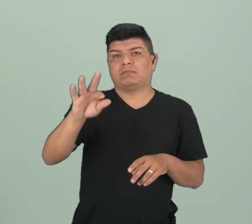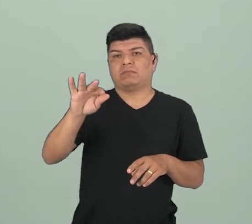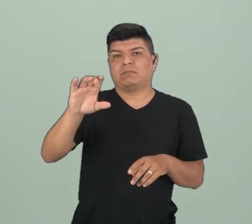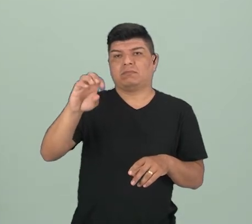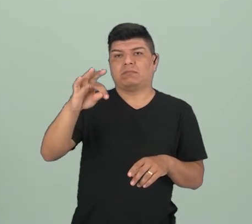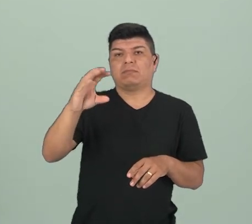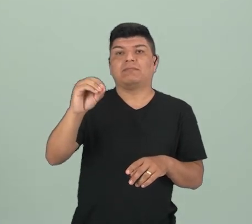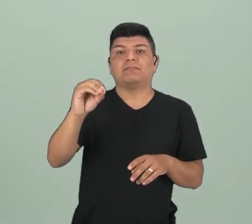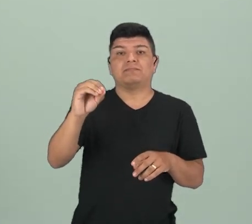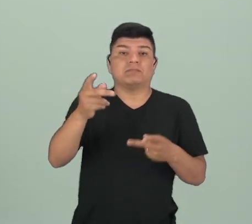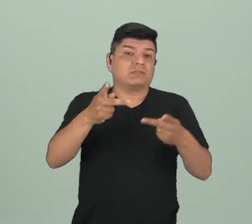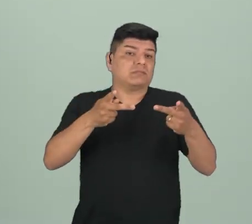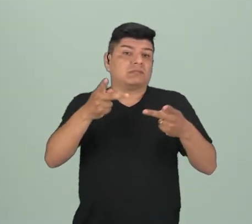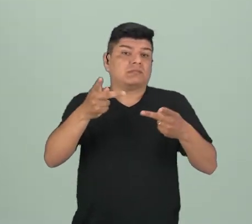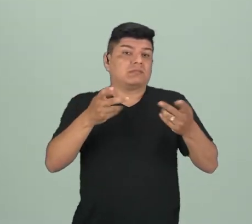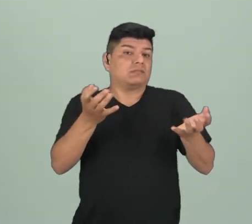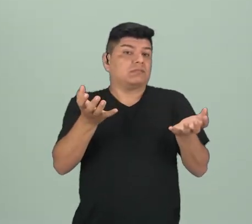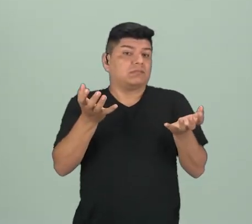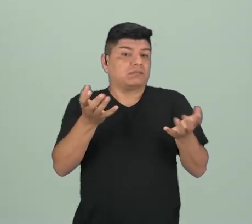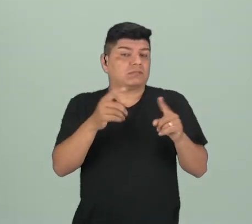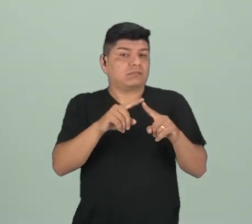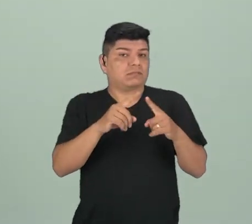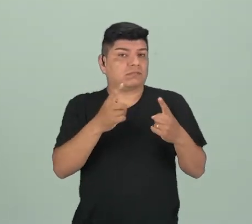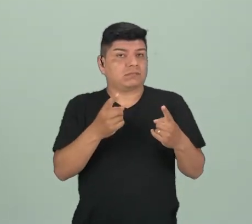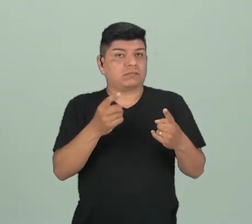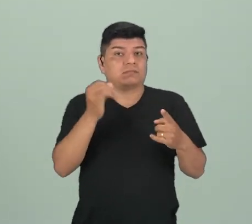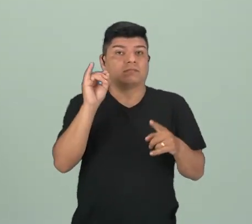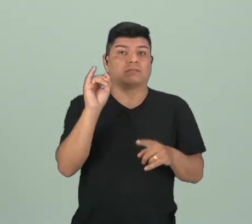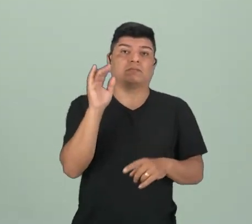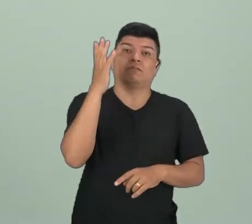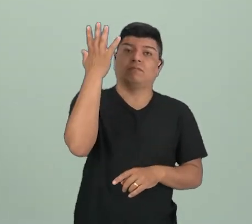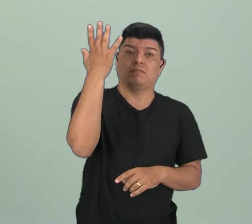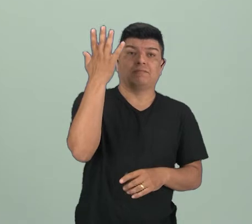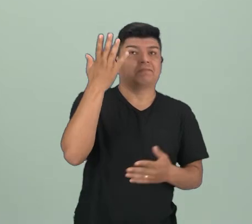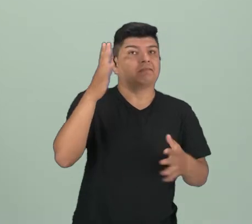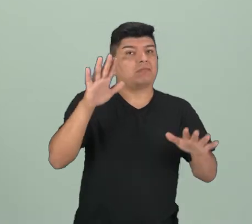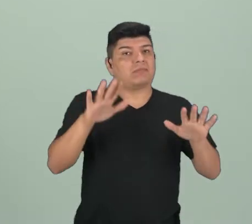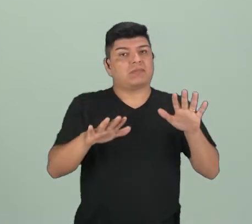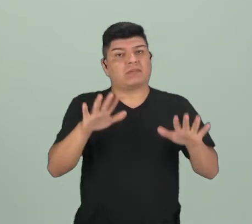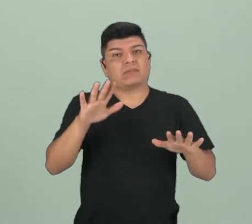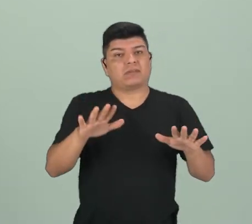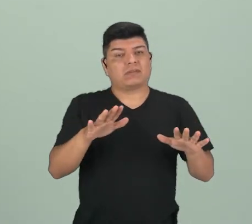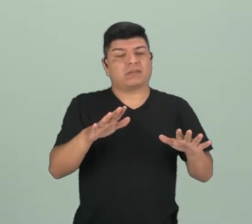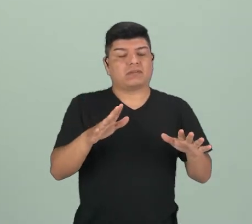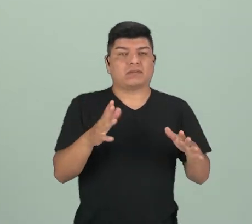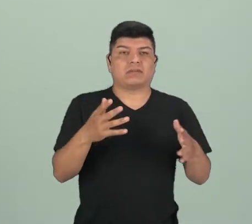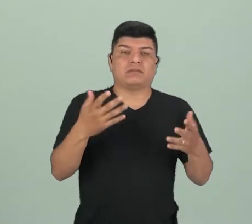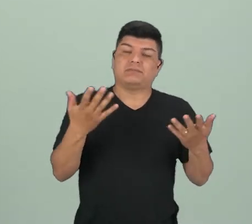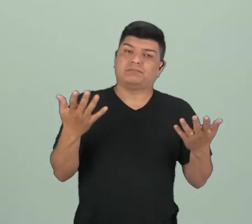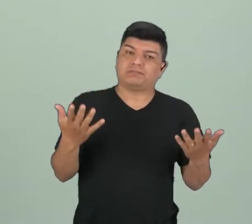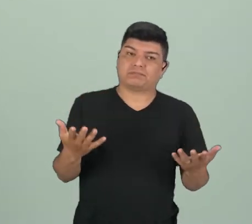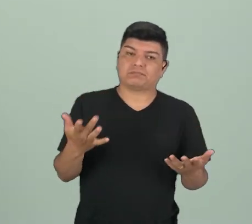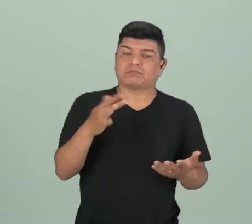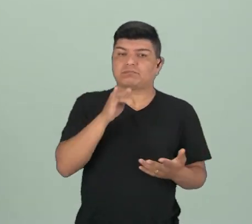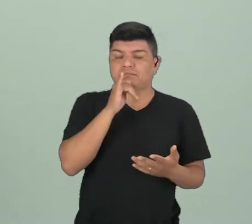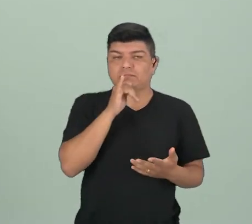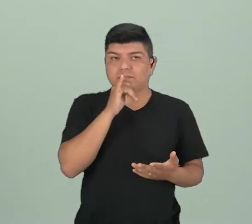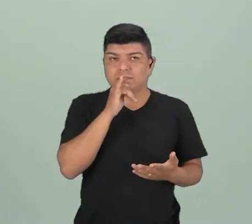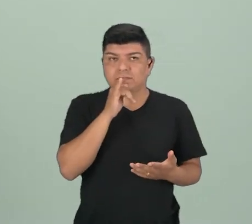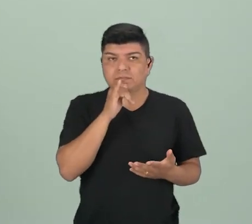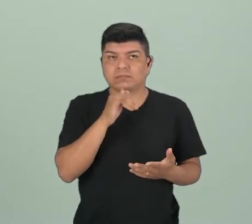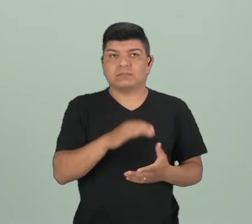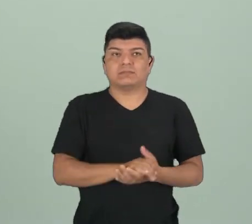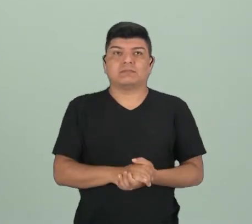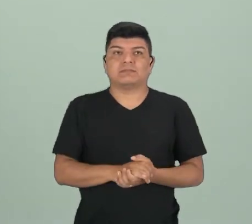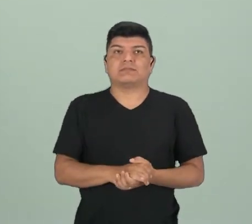suposição, um planejamento que eu quero fazer. O que vai acontecer ou não aí depende das circunstâncias, né? Exemplo,